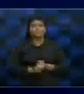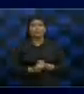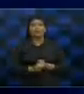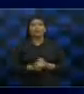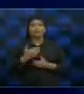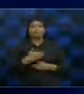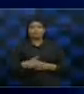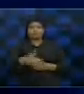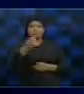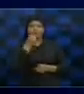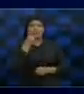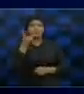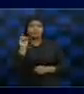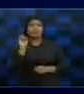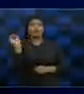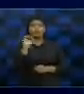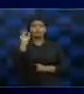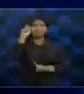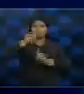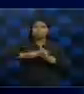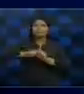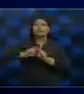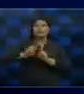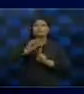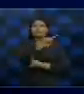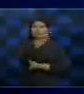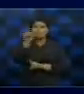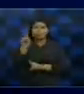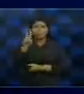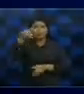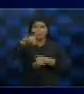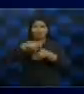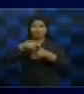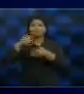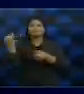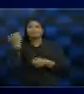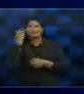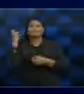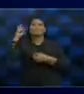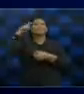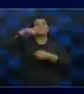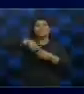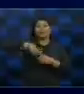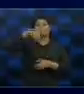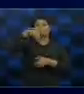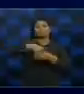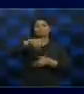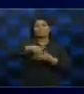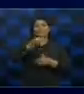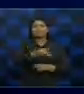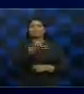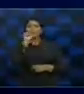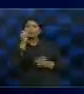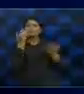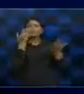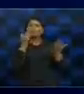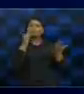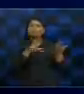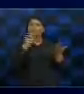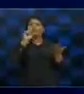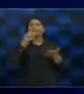30 de outubro, você, eleitor, terá que voltar às urnas para escolher o prefeito que vai administrar Manaus a partir